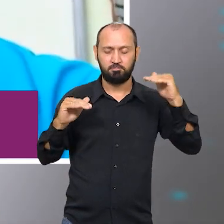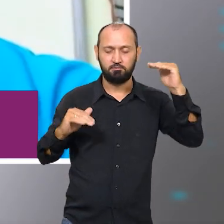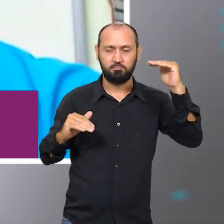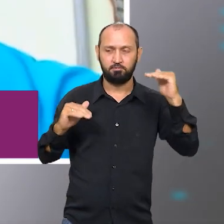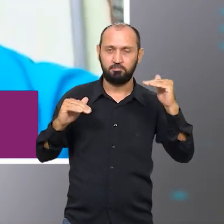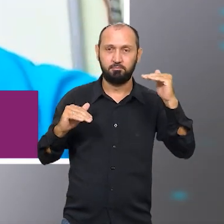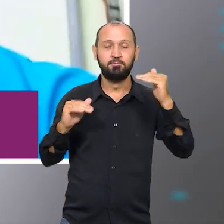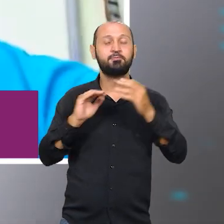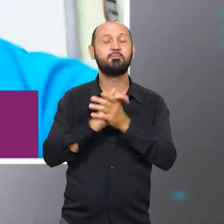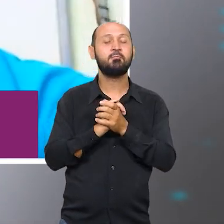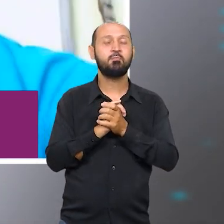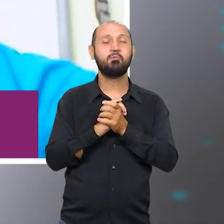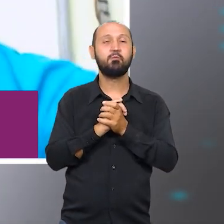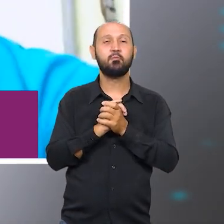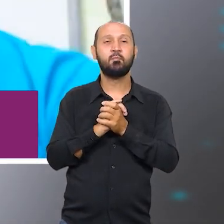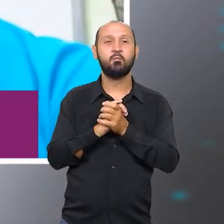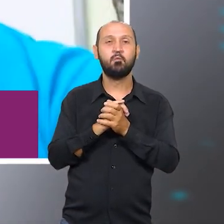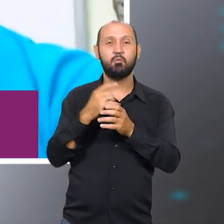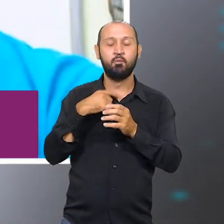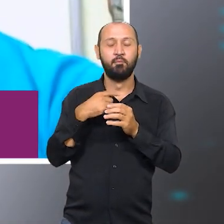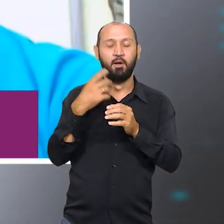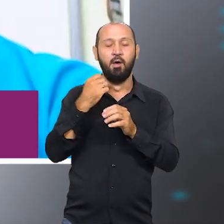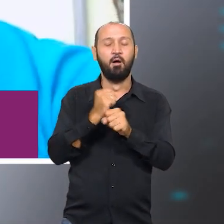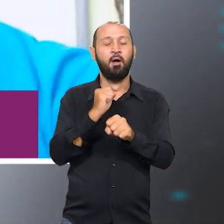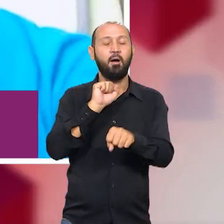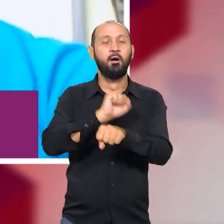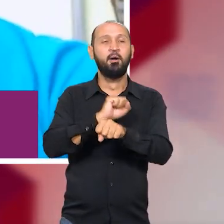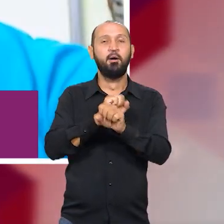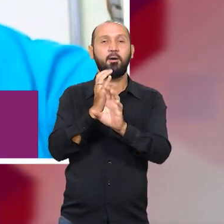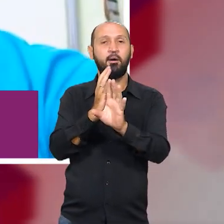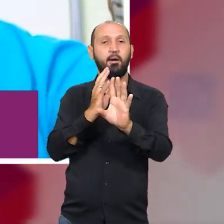e a gente tem uma fila de espera de 500 crianças com laudo.